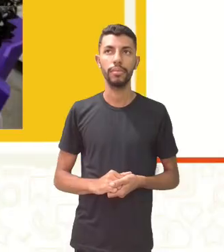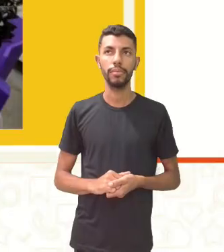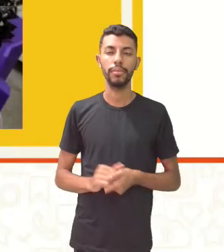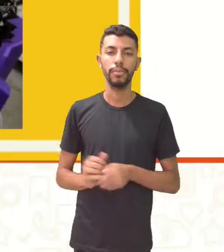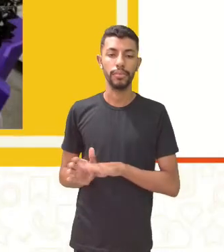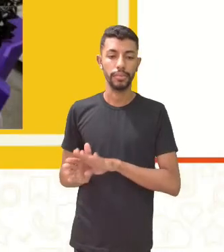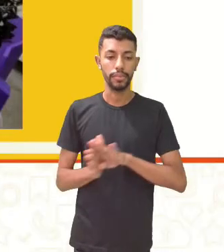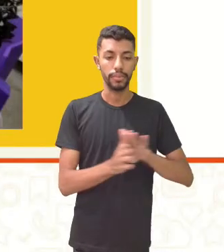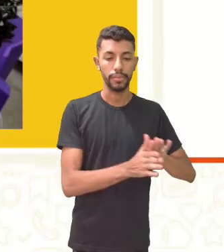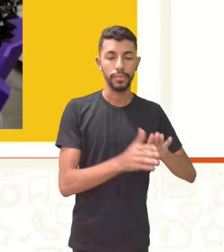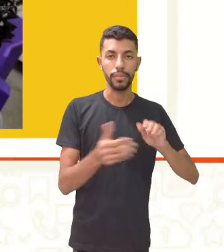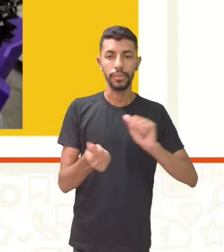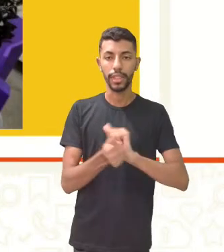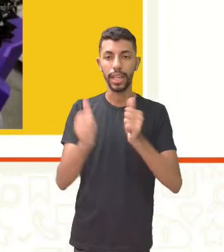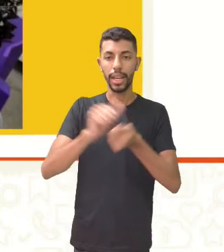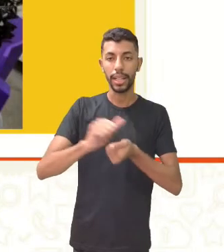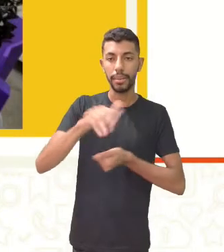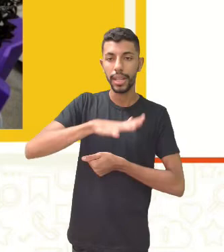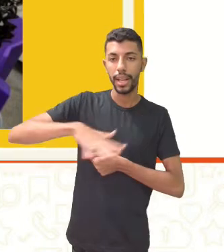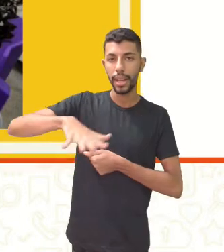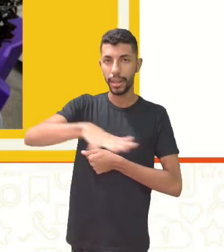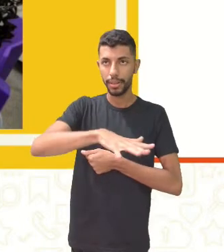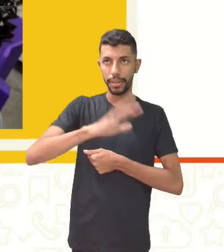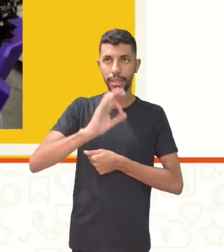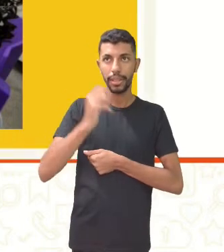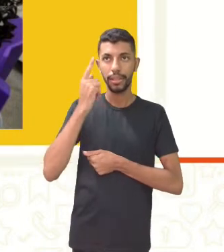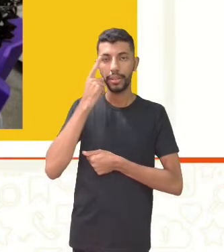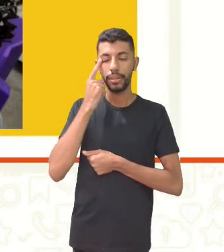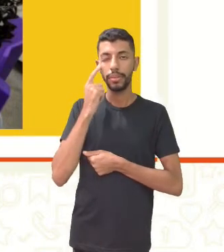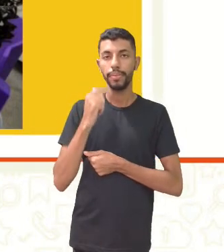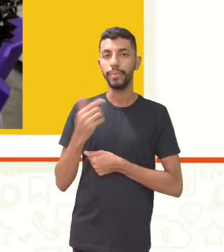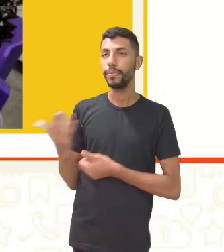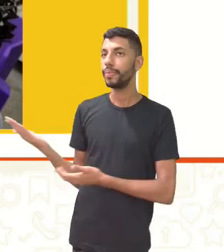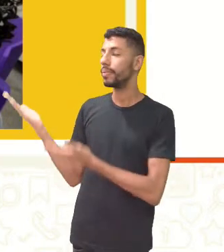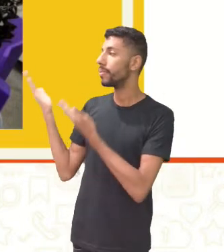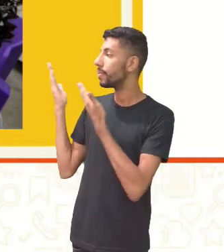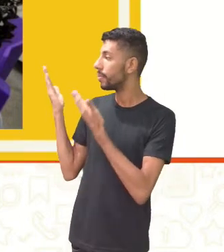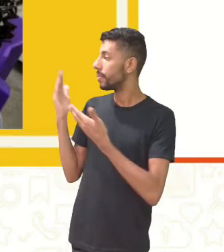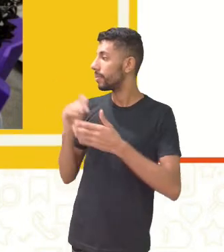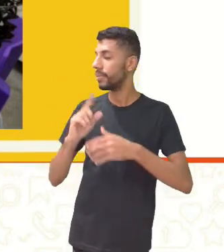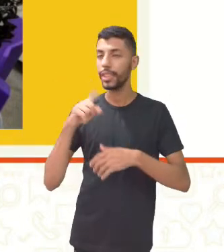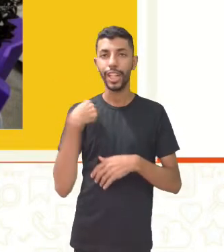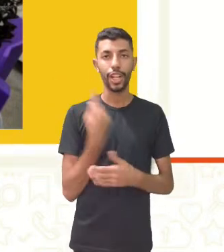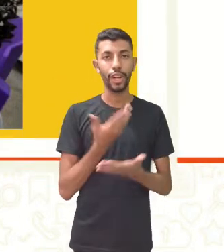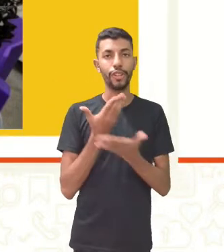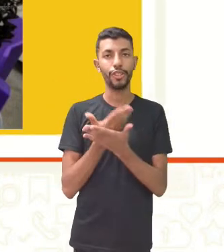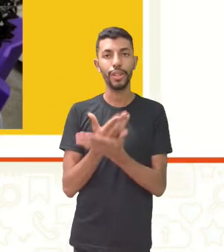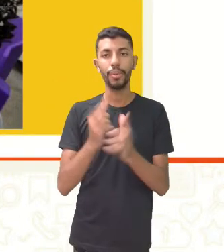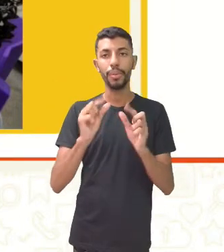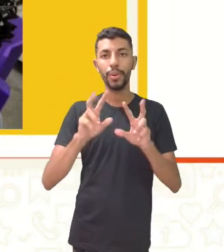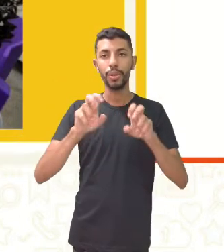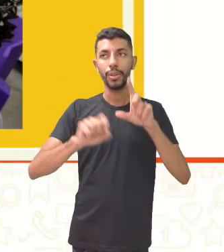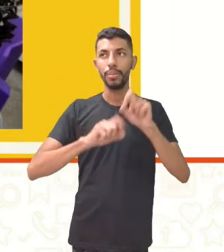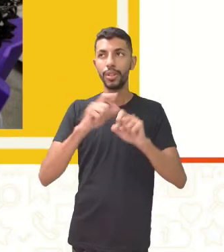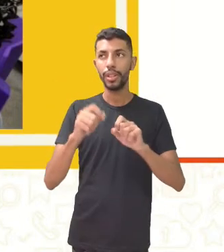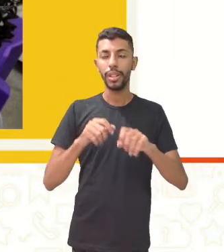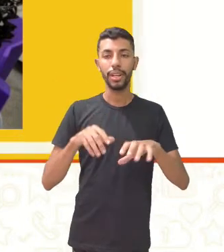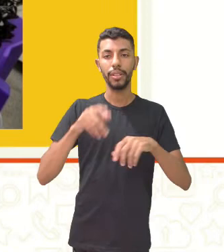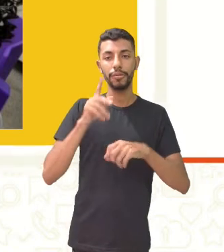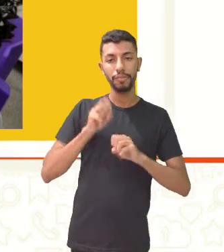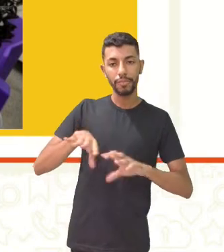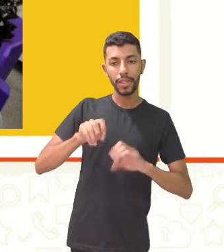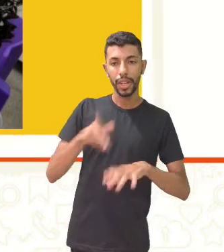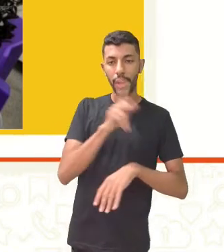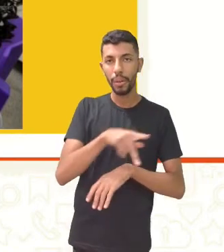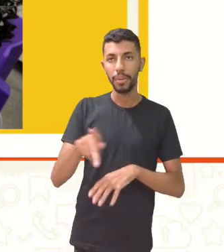Adaptações do ambiente. Falamos um pouco sobre a formação de professores, não é? Como o professor vai